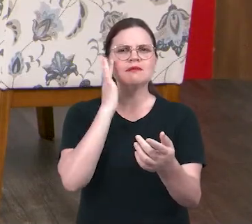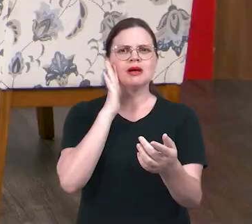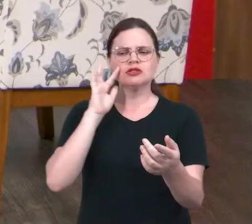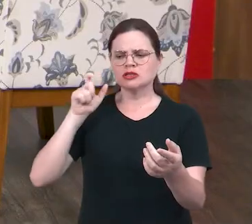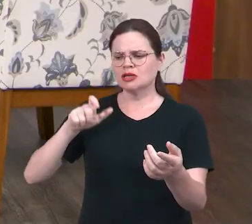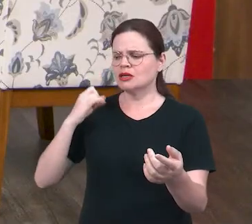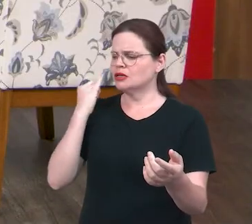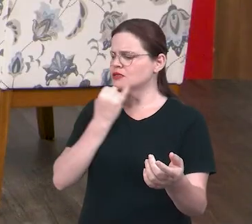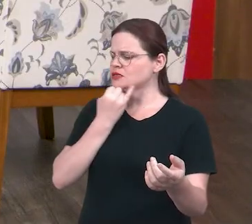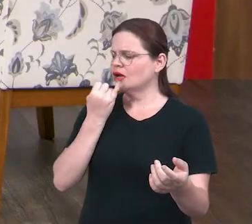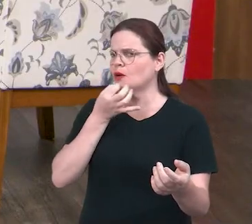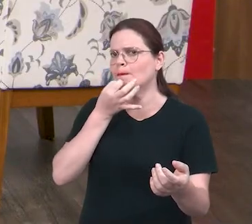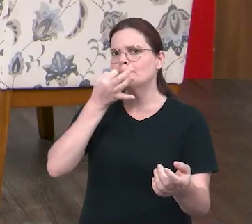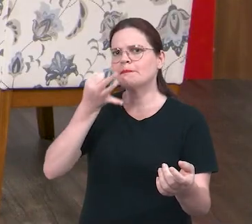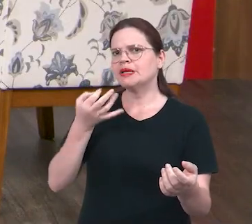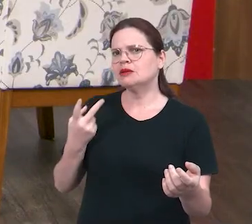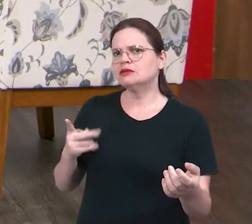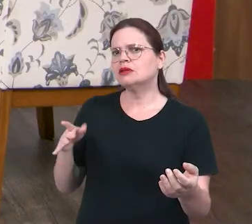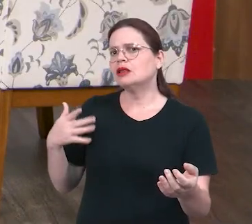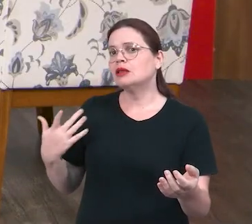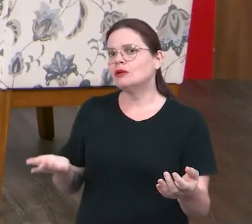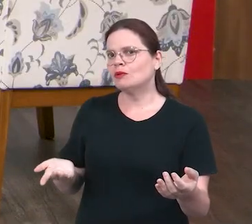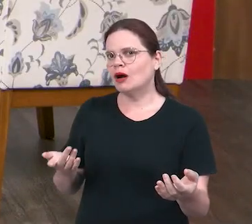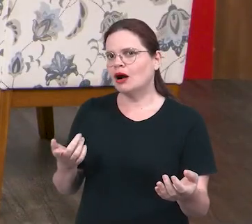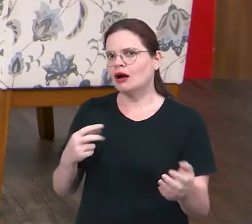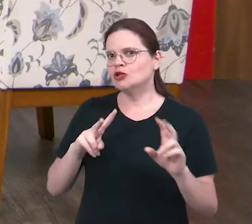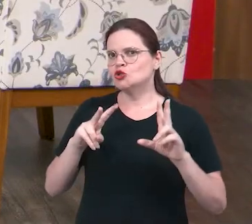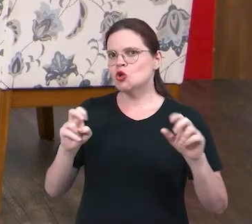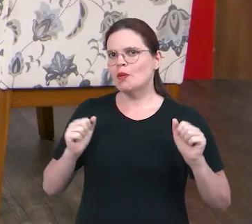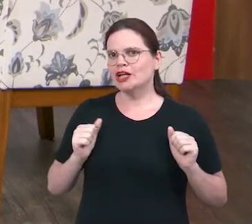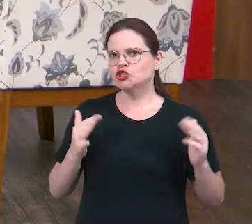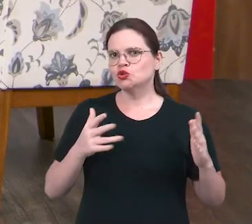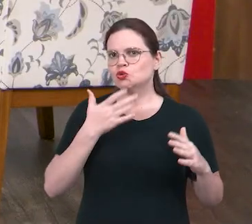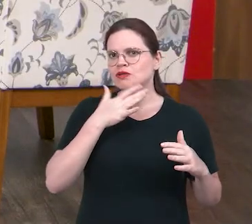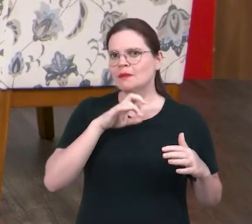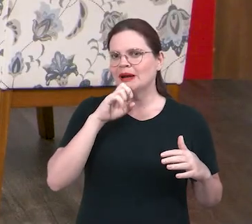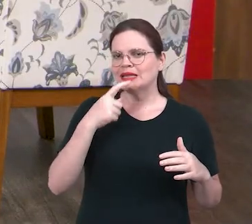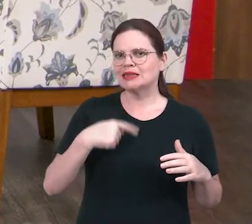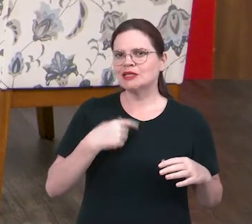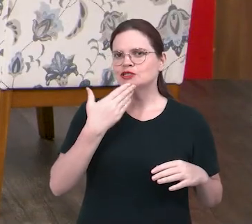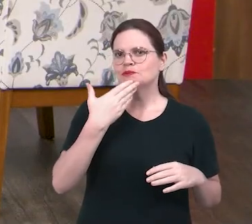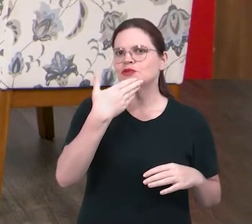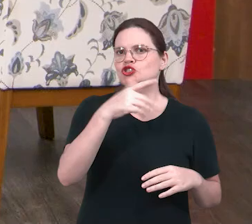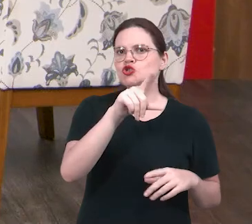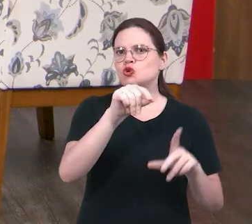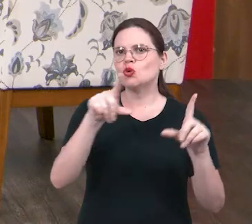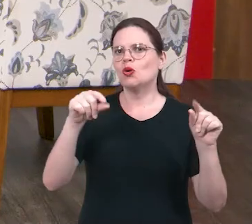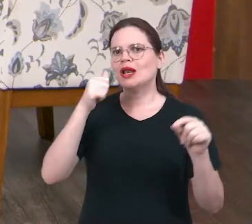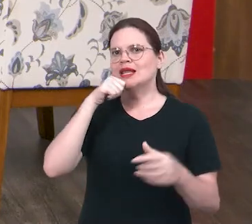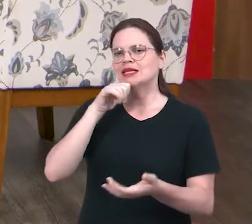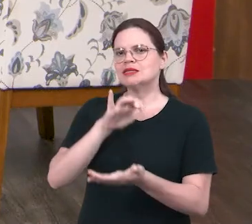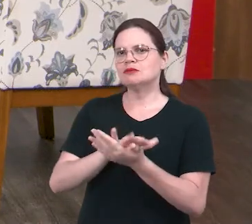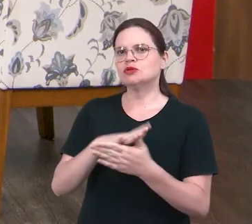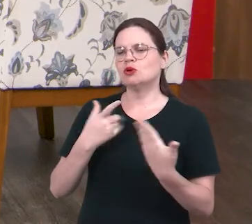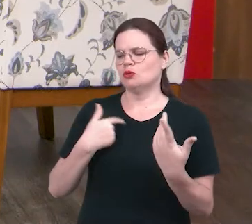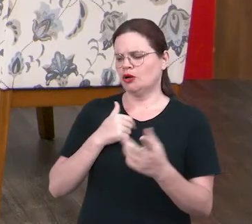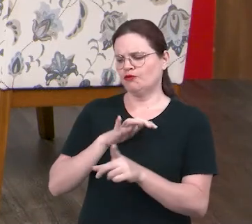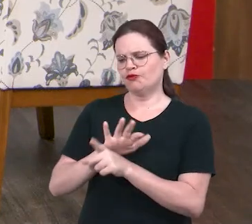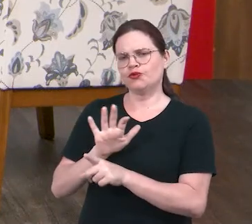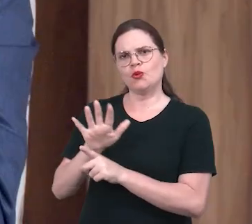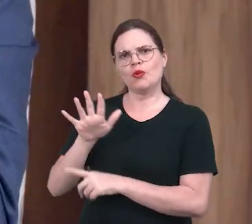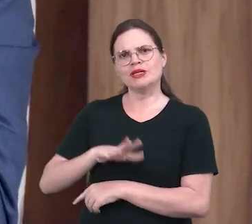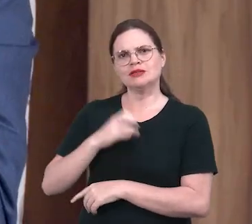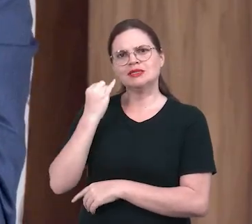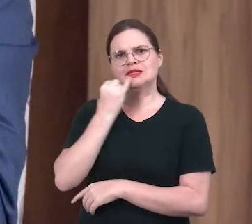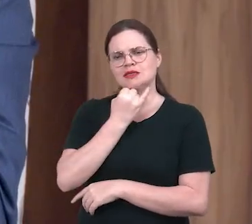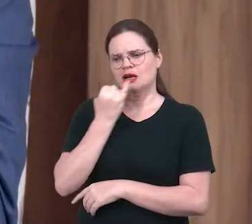Isaac sobre isso? Qual foi o comportamento de Isaac sobre essa atitude do pai? Qual foi a influência que o pai teve na vida de Isaac? E